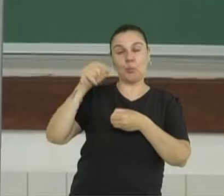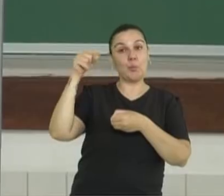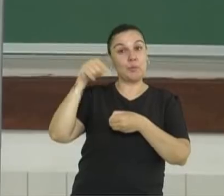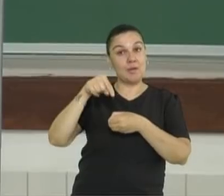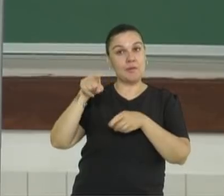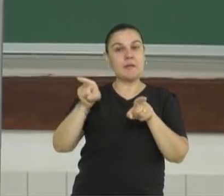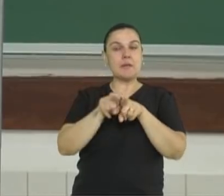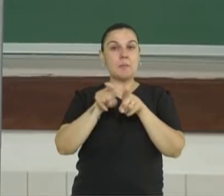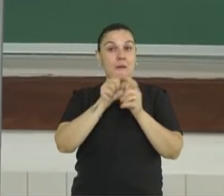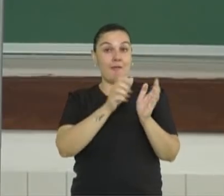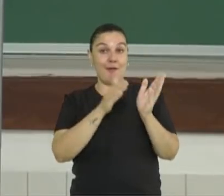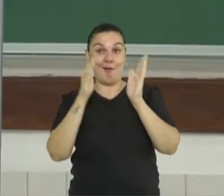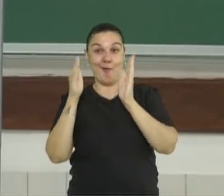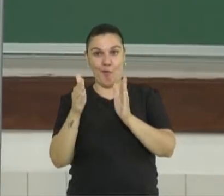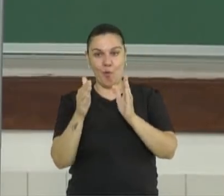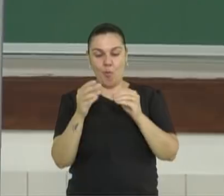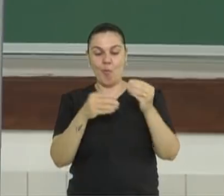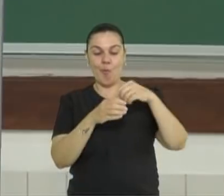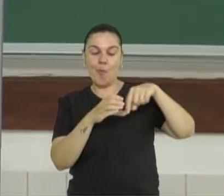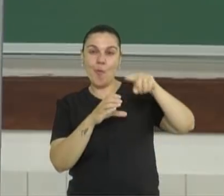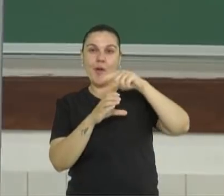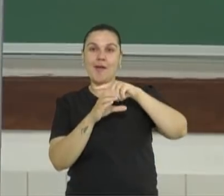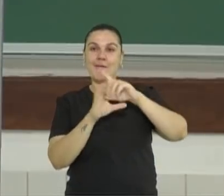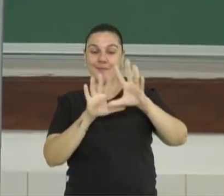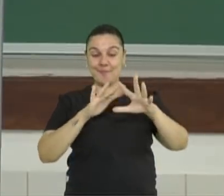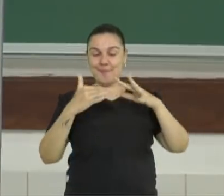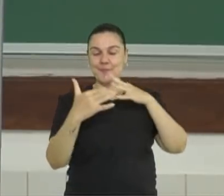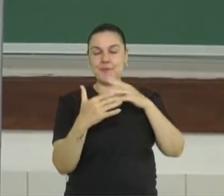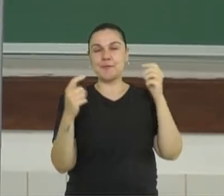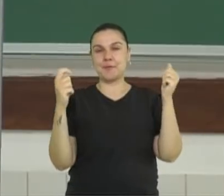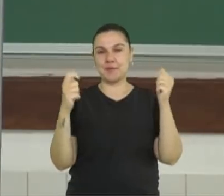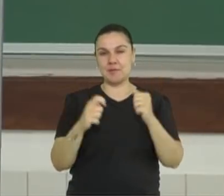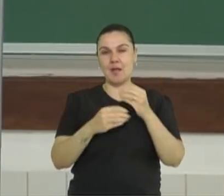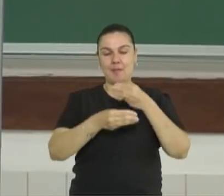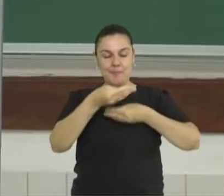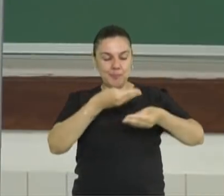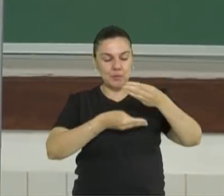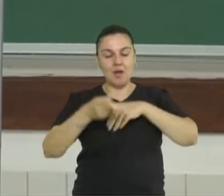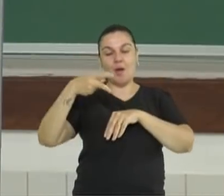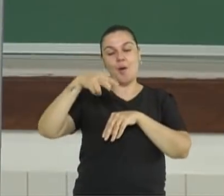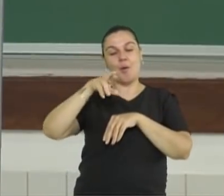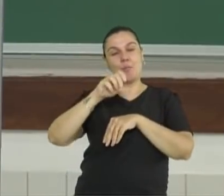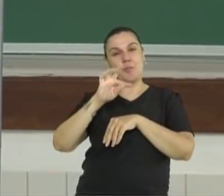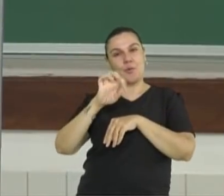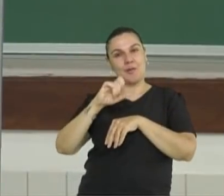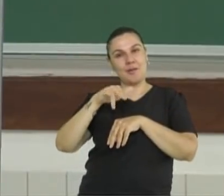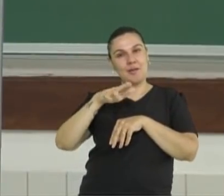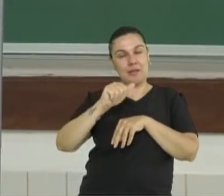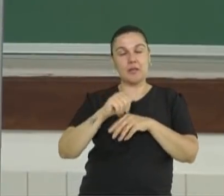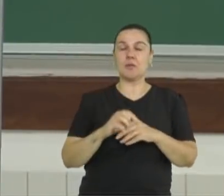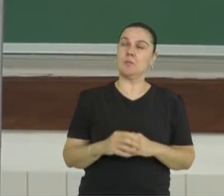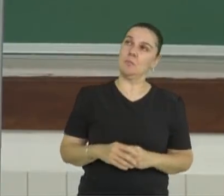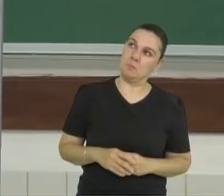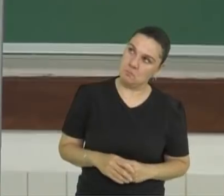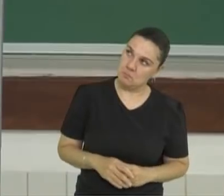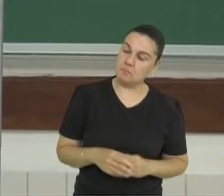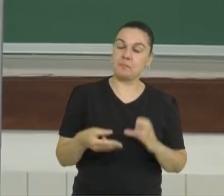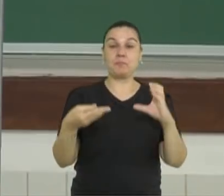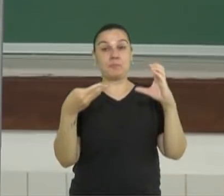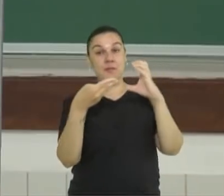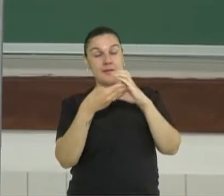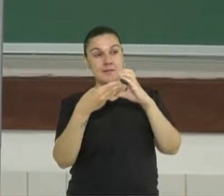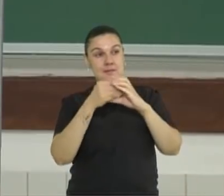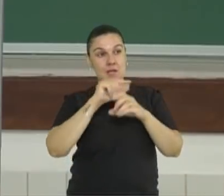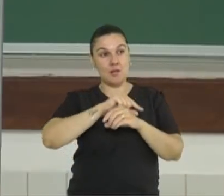tem as organelas, para essa célula funcionar, fazer a síntese de proteína, ou se essa célula vai, através